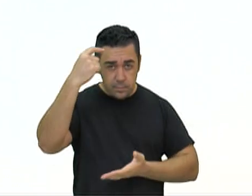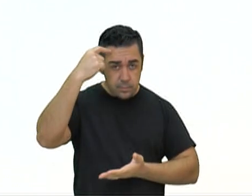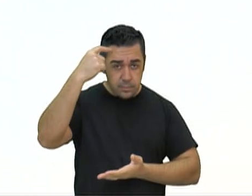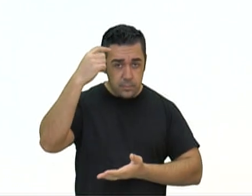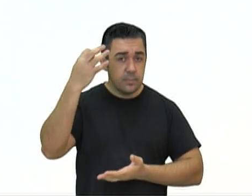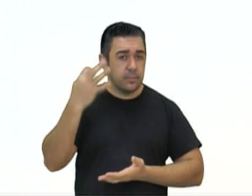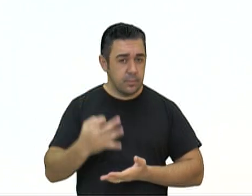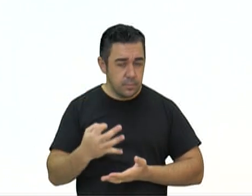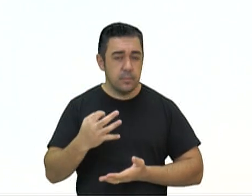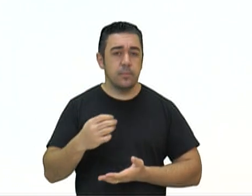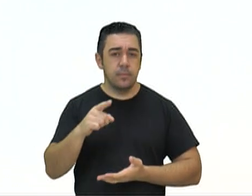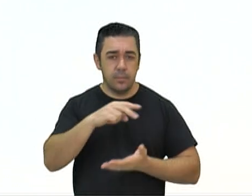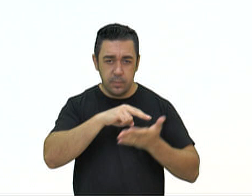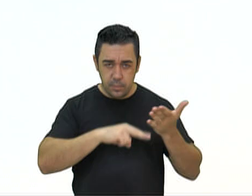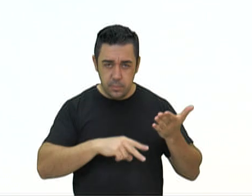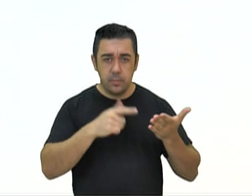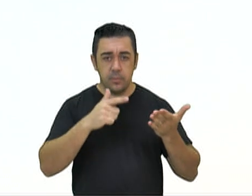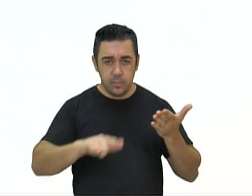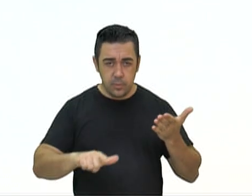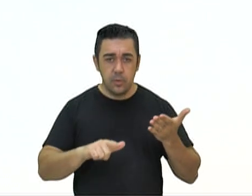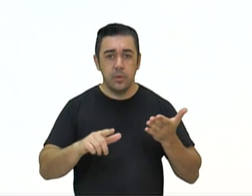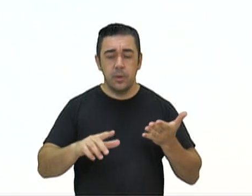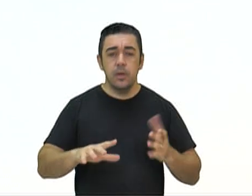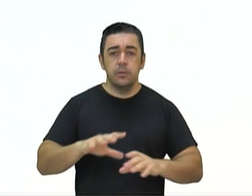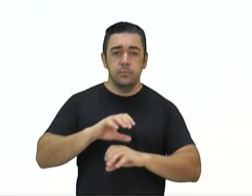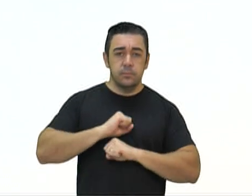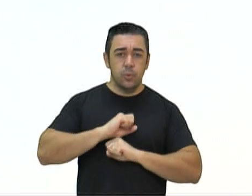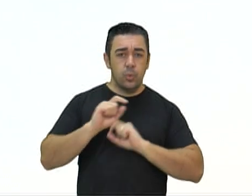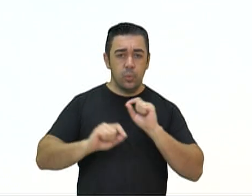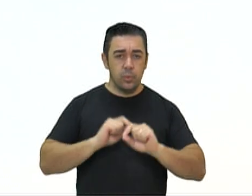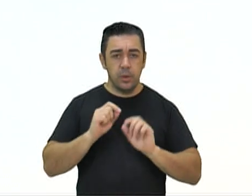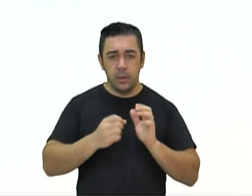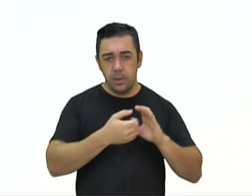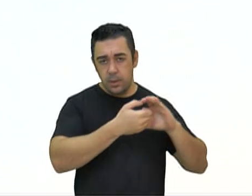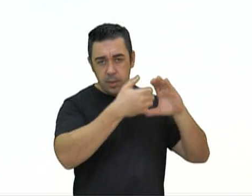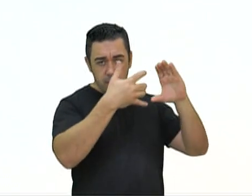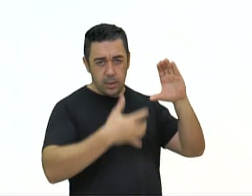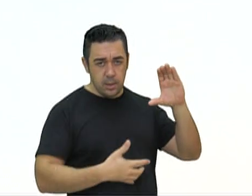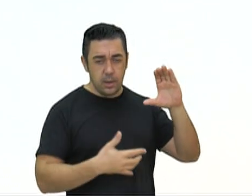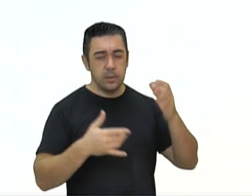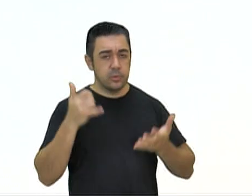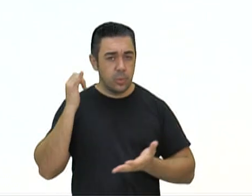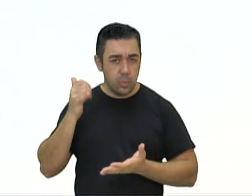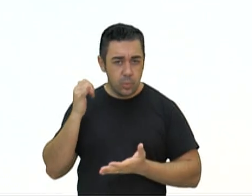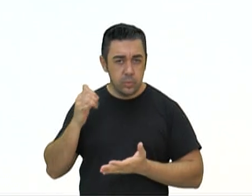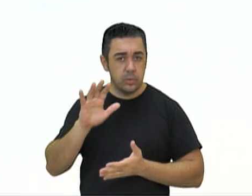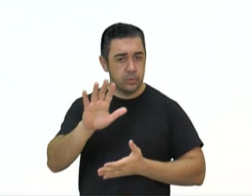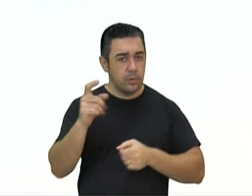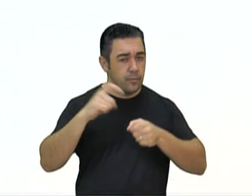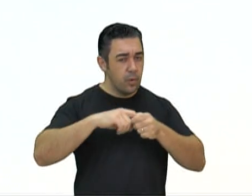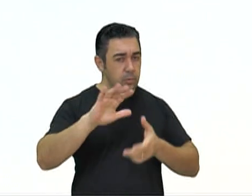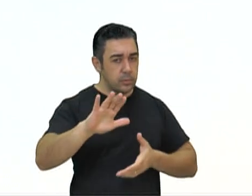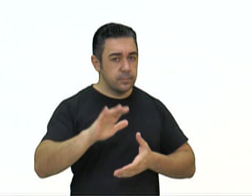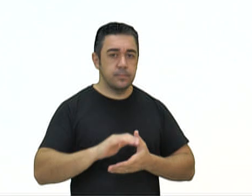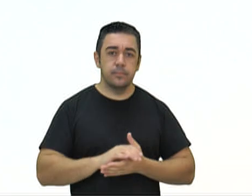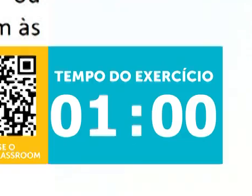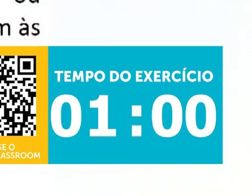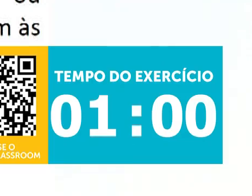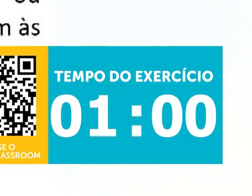pensarem um pouquinho, dar uma relida para poder se apropriar mais, né, das características desse tipo de conto e a gente já volta.